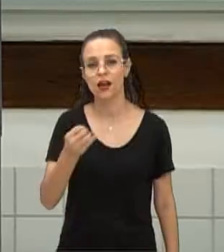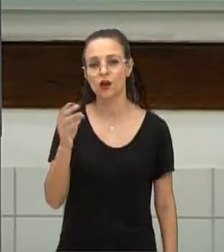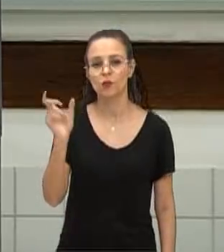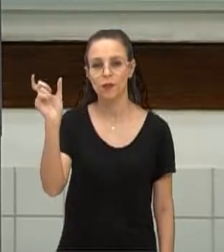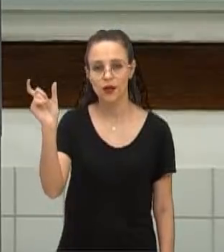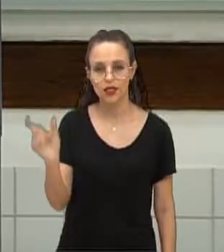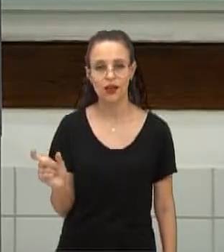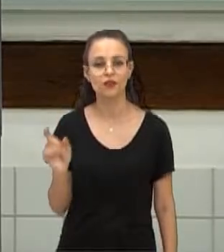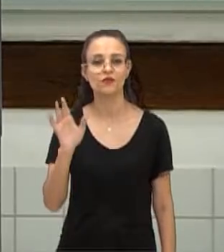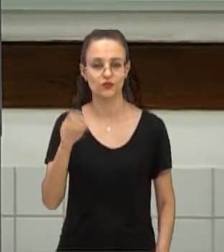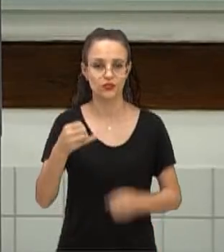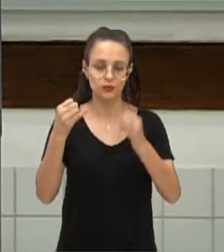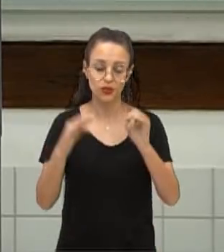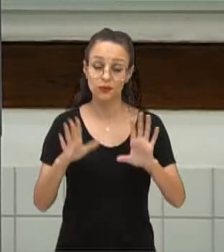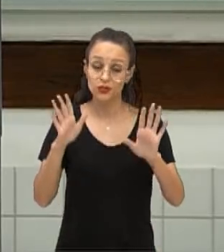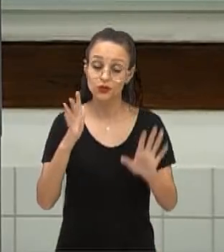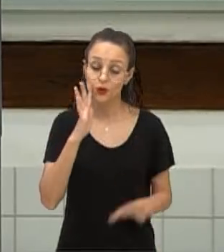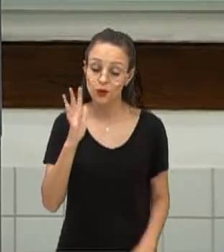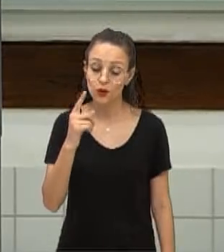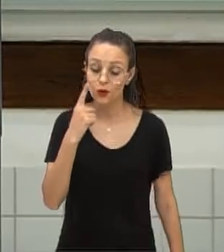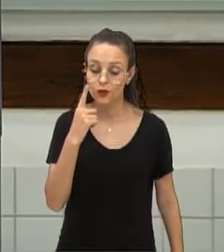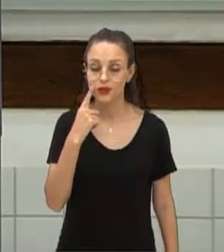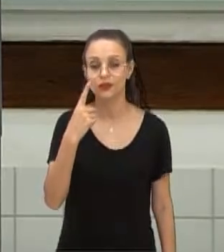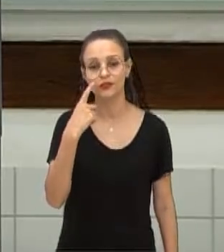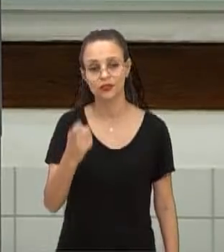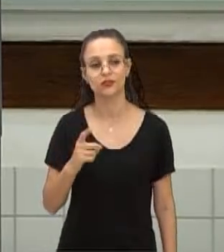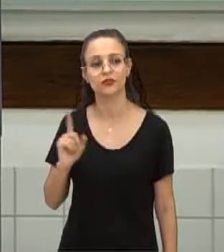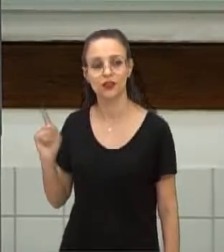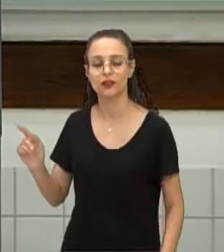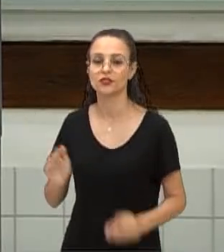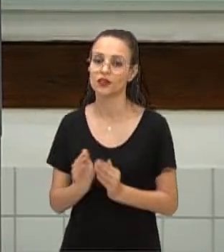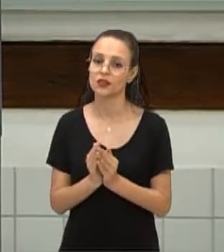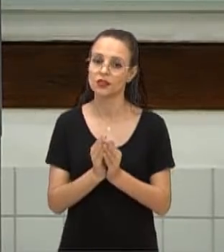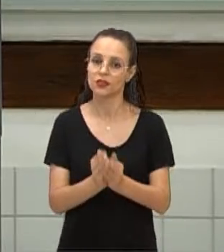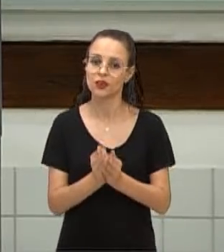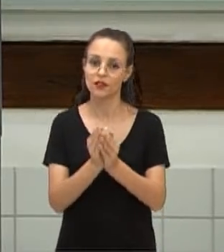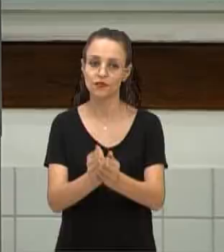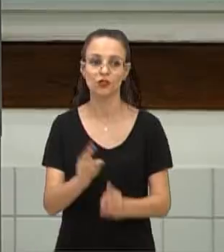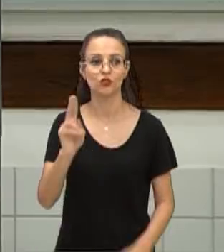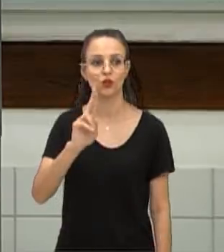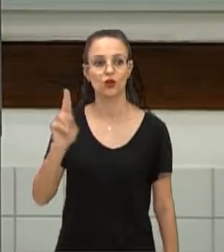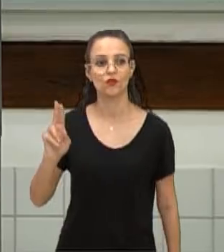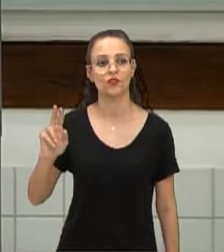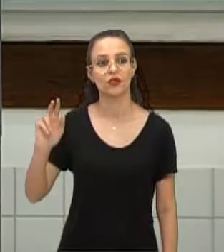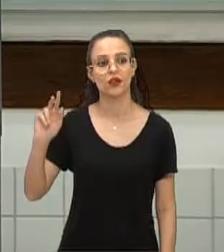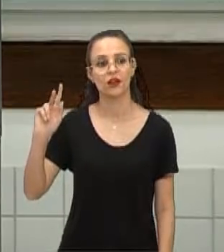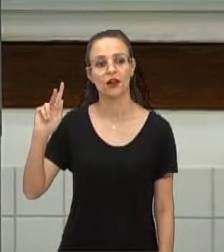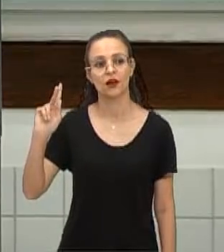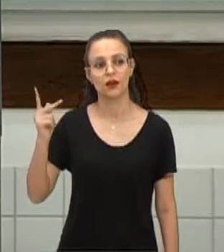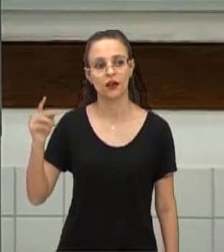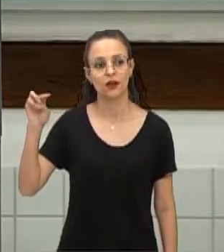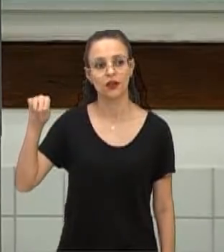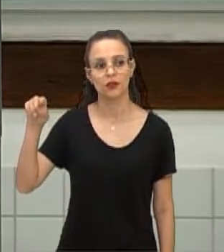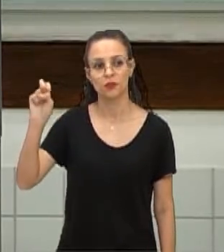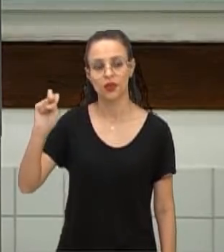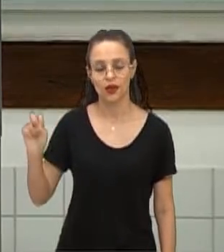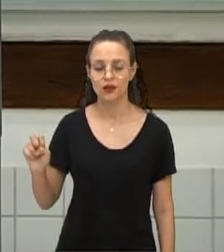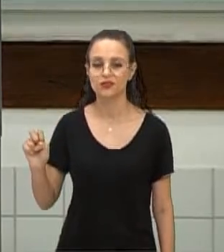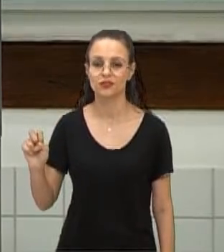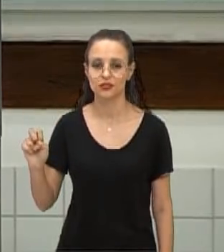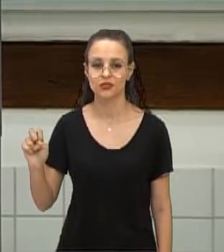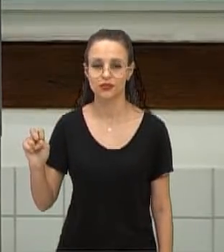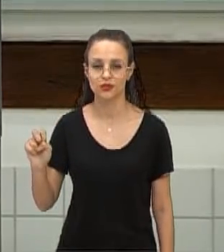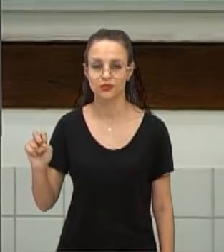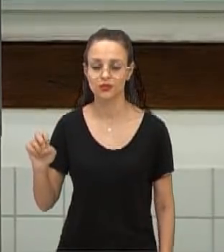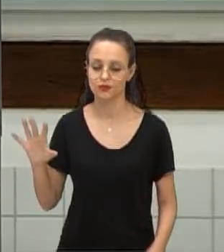paradas dessas para vocês. Mas olha que interessante, esse navio chamava-se HMS Beagle, tá? Em homenagem a uma raça